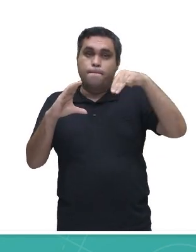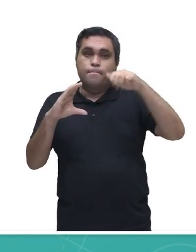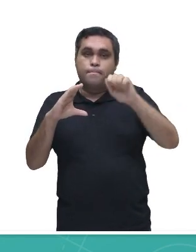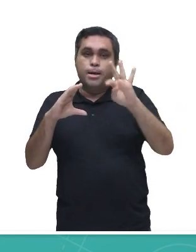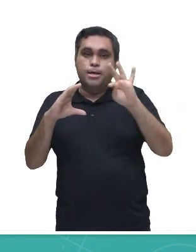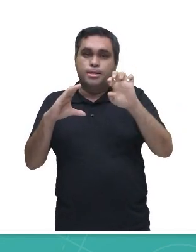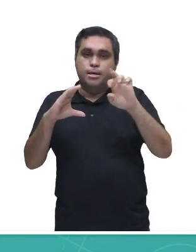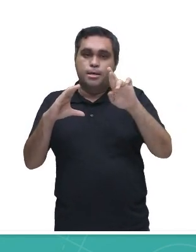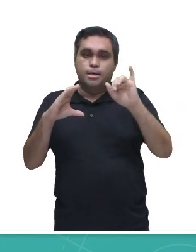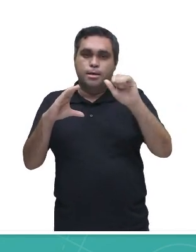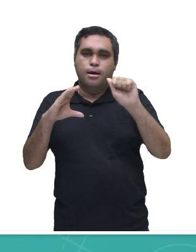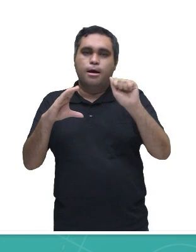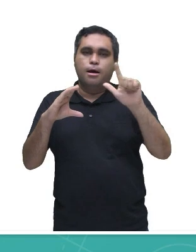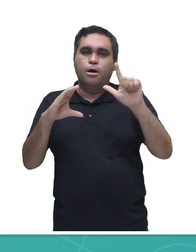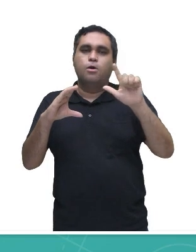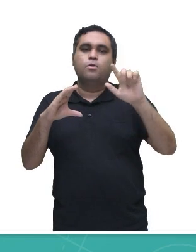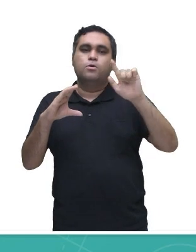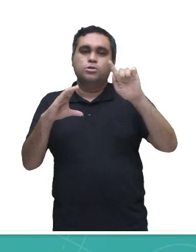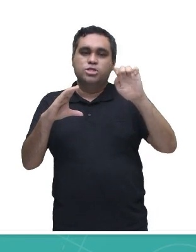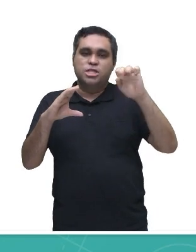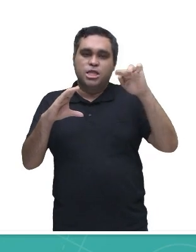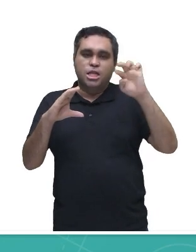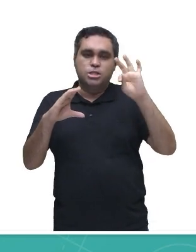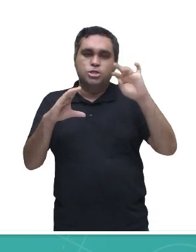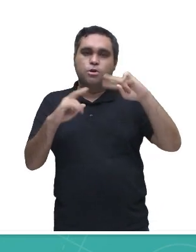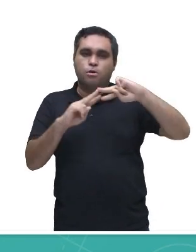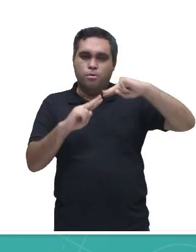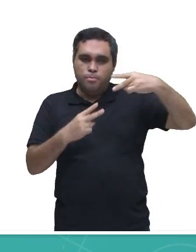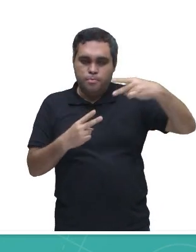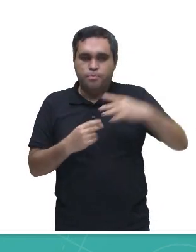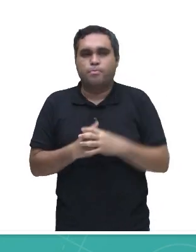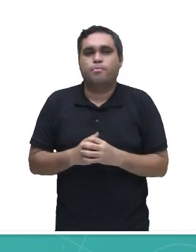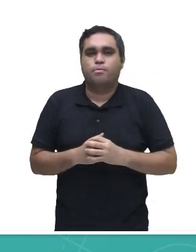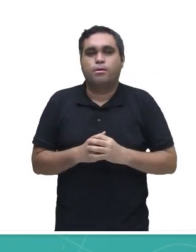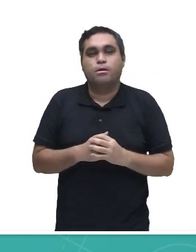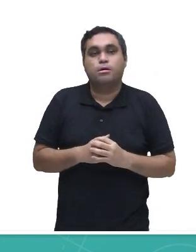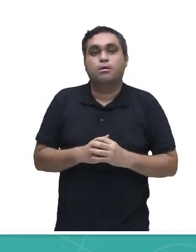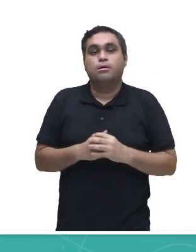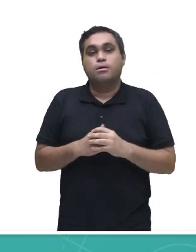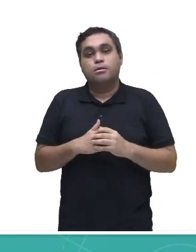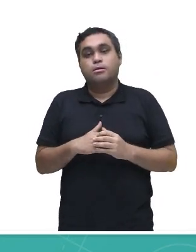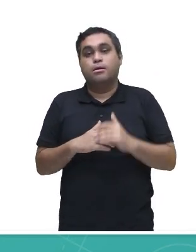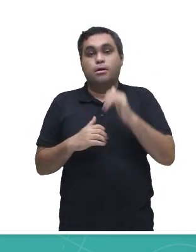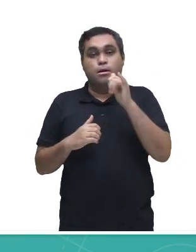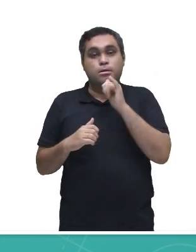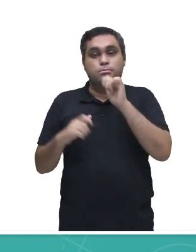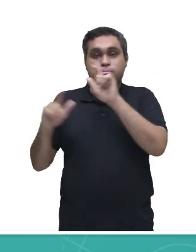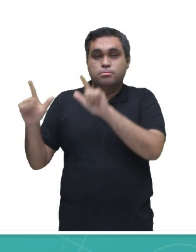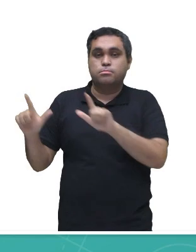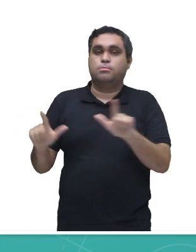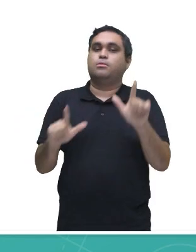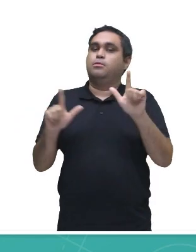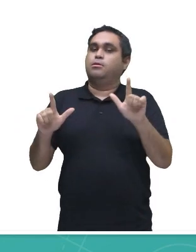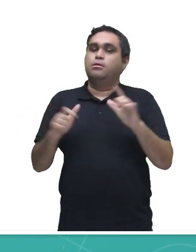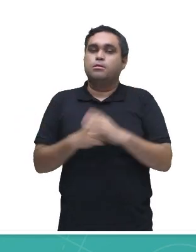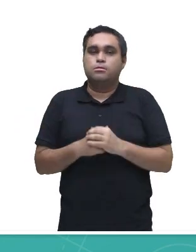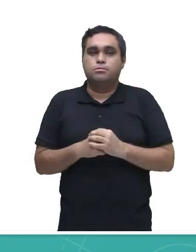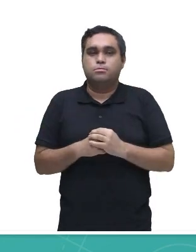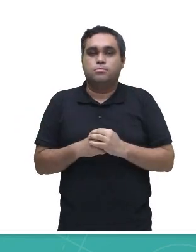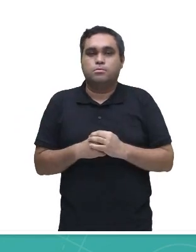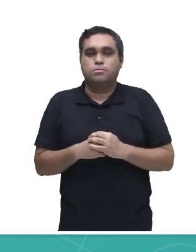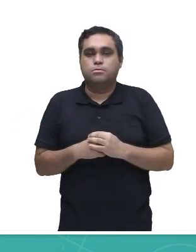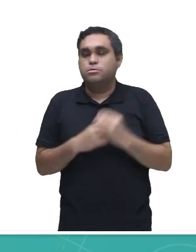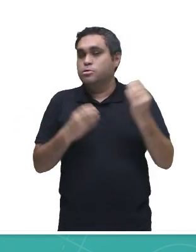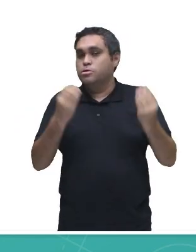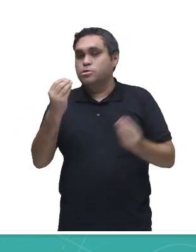vamos continuar na nossa próxima, no nosso próximo exemplo aí, vamos continuar falando de como